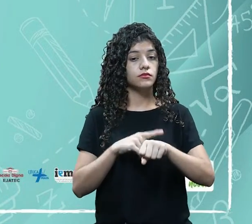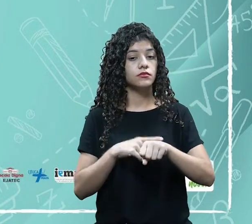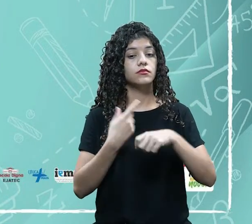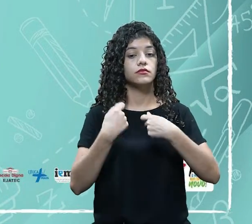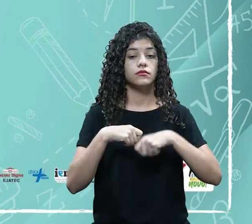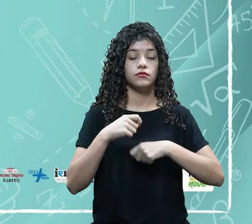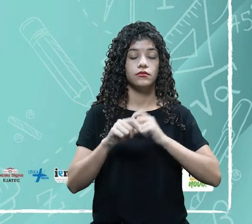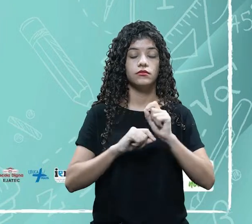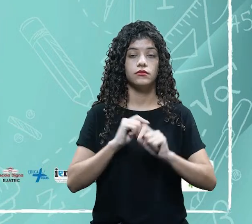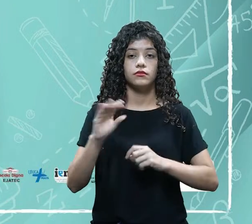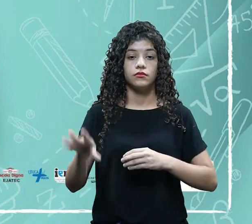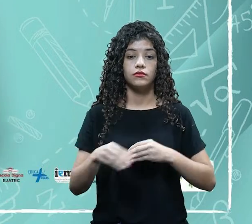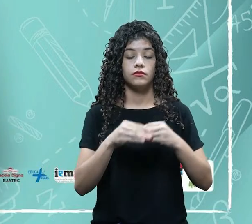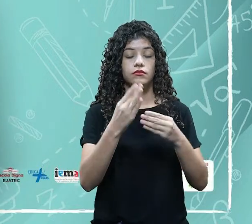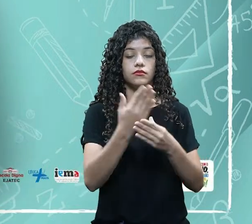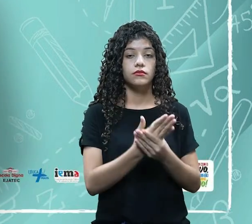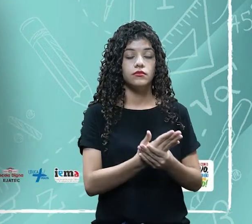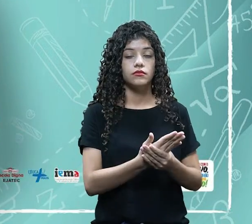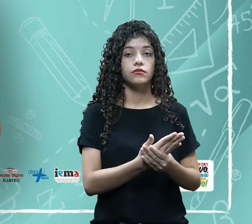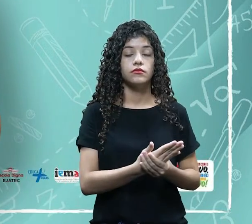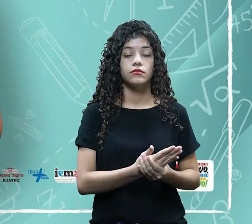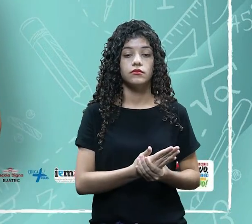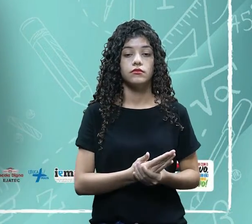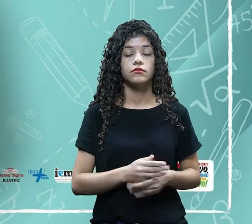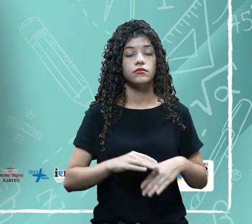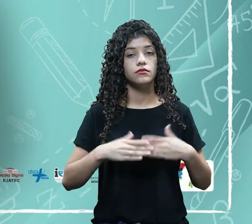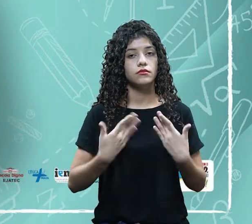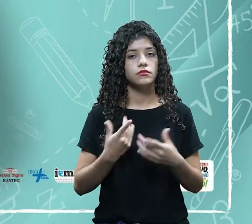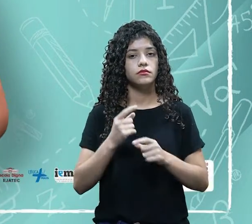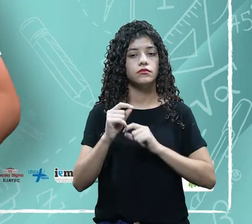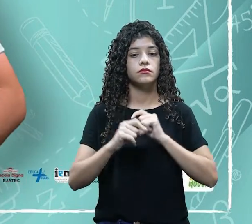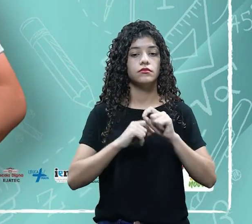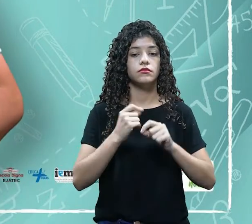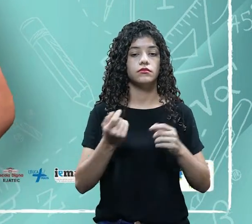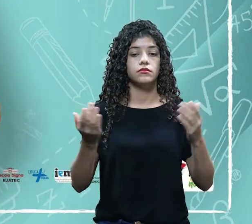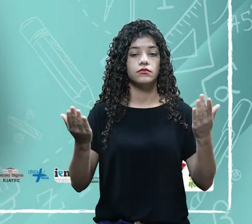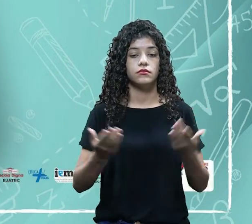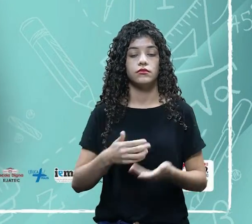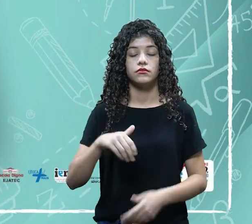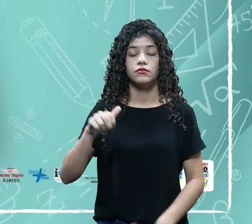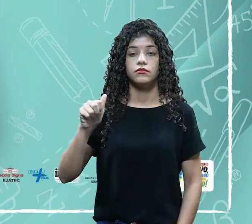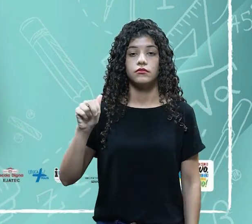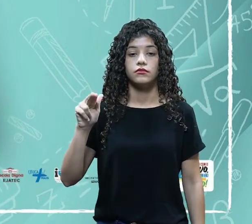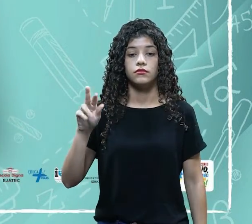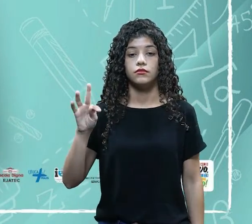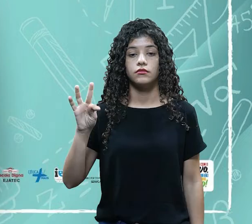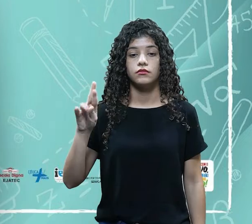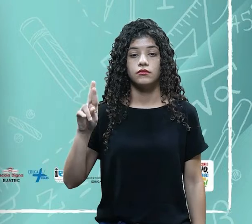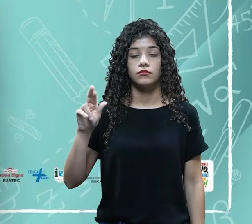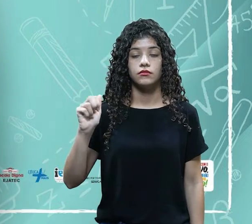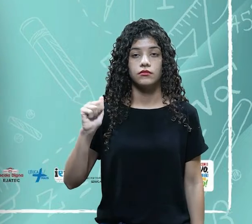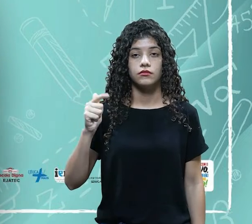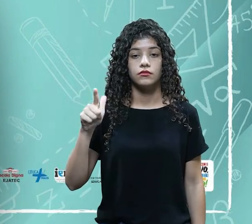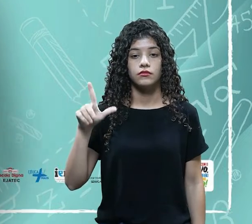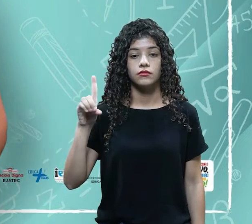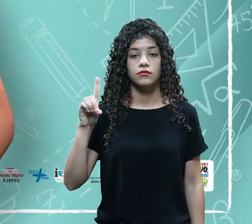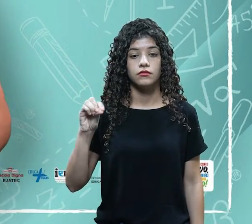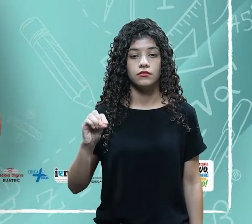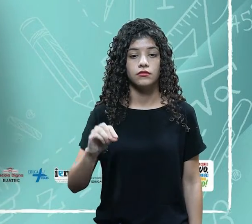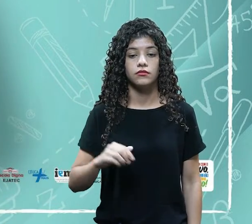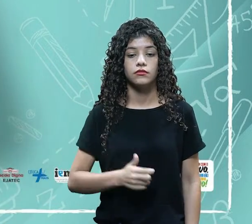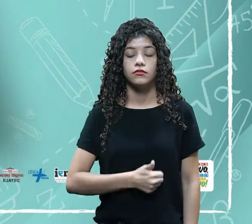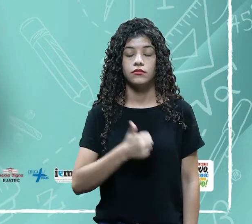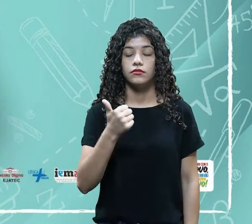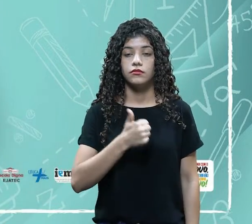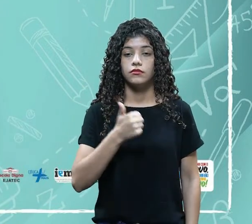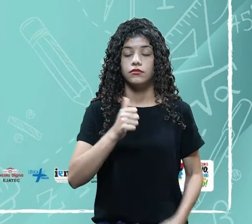foi necessário incorporá-los a um processo. Então, ele vai ser autuado e não recebido, tá bom? Essa é a